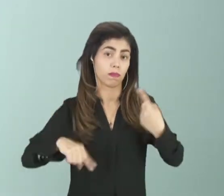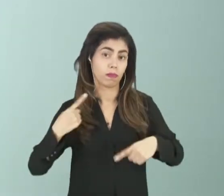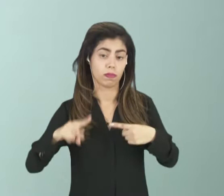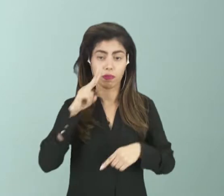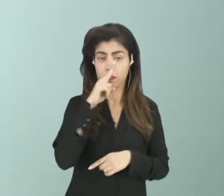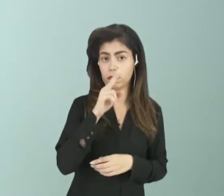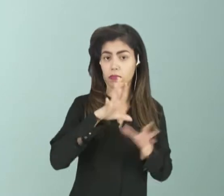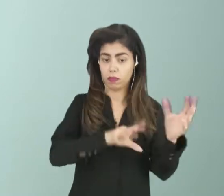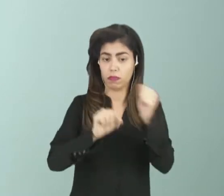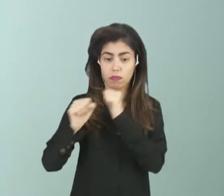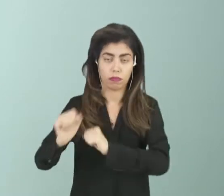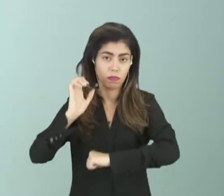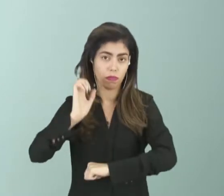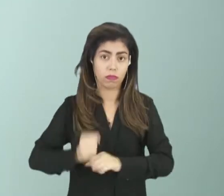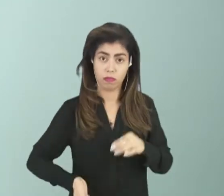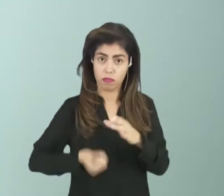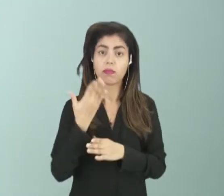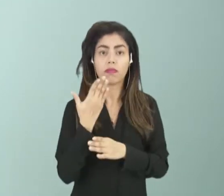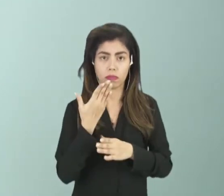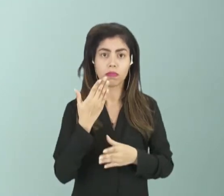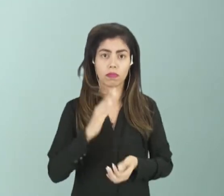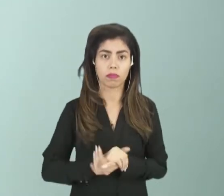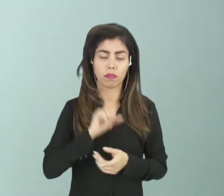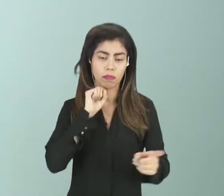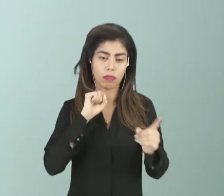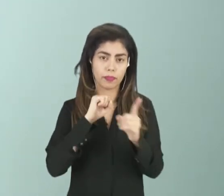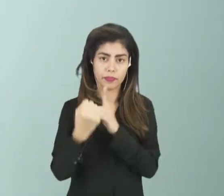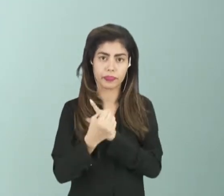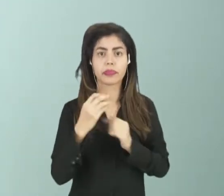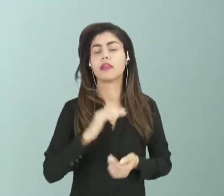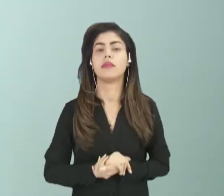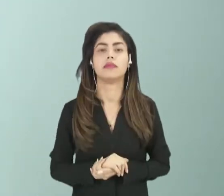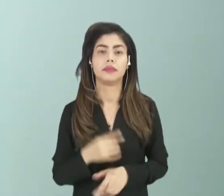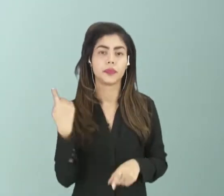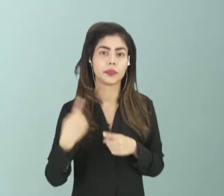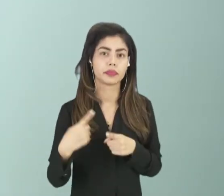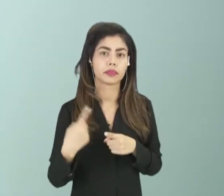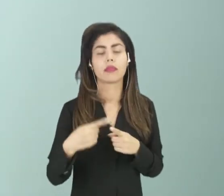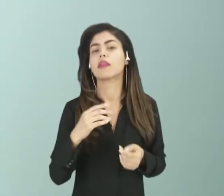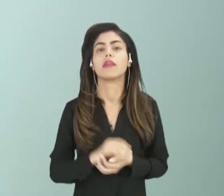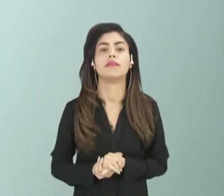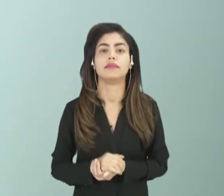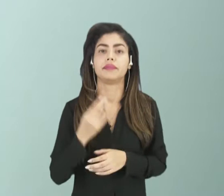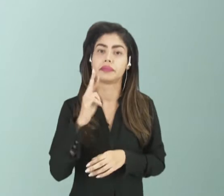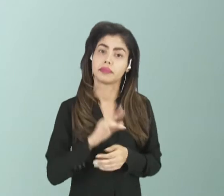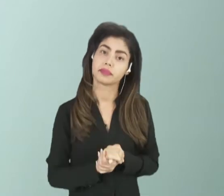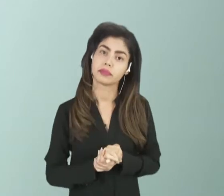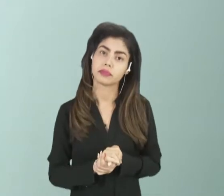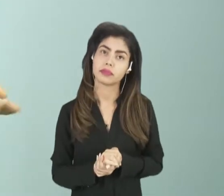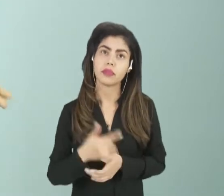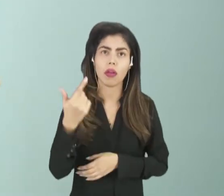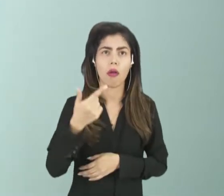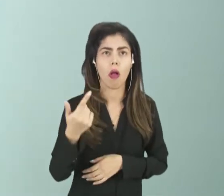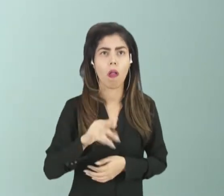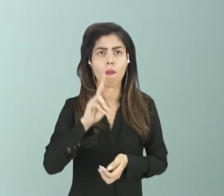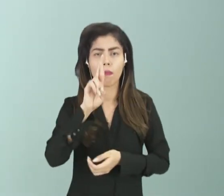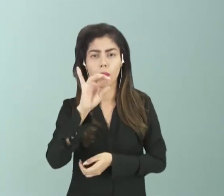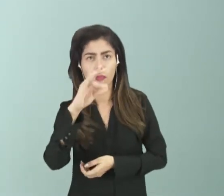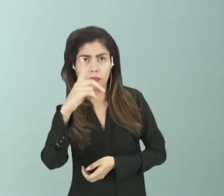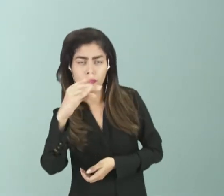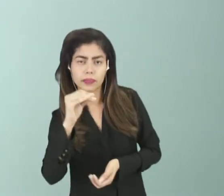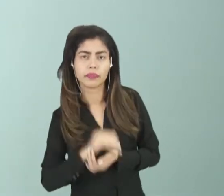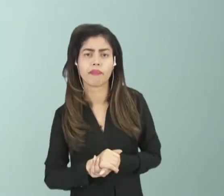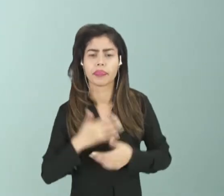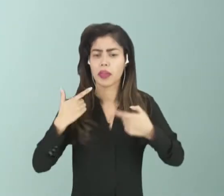Daí a origem da sociedade, por um artifício necessário, porque na natureza, segundo Hobbes, nós viveríamos em